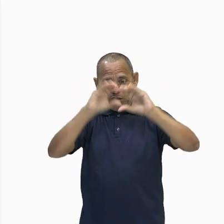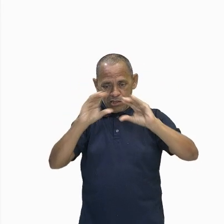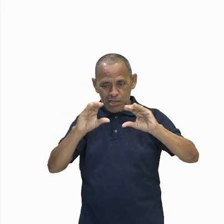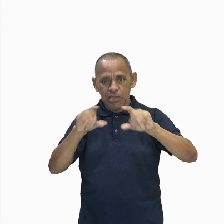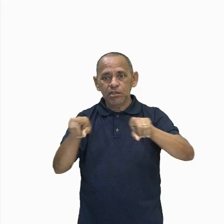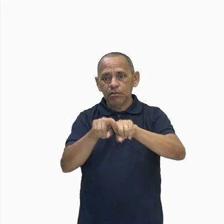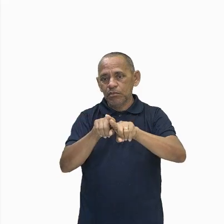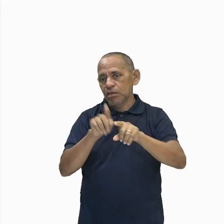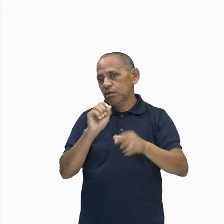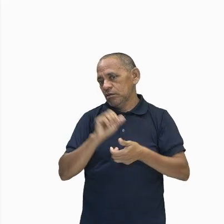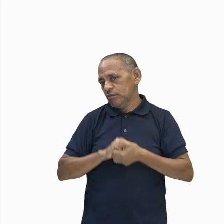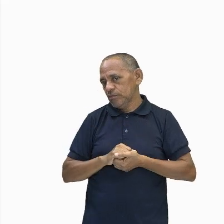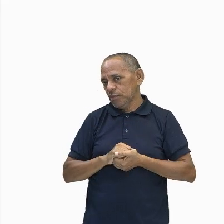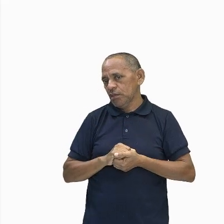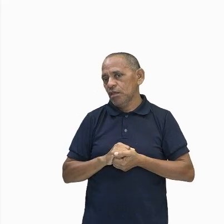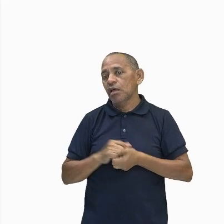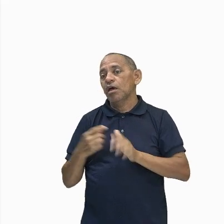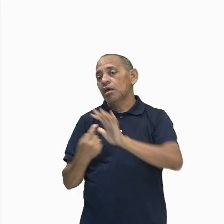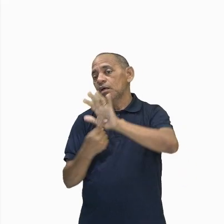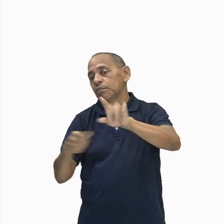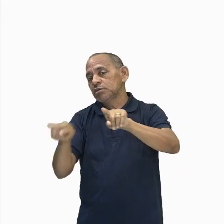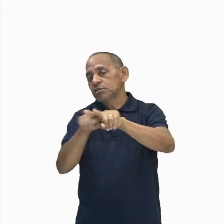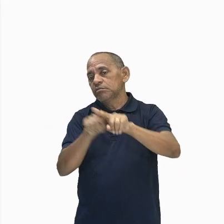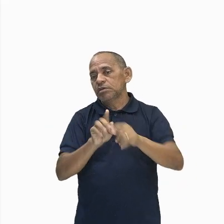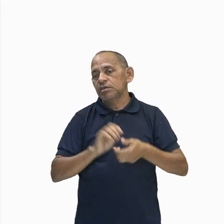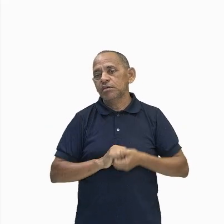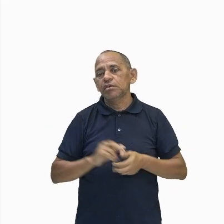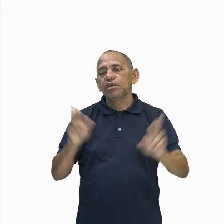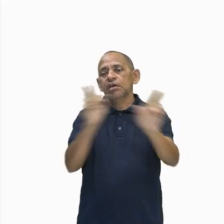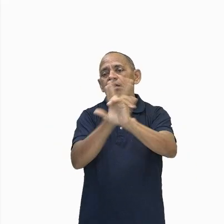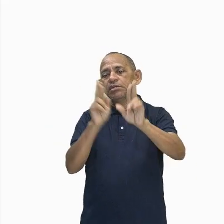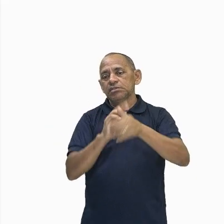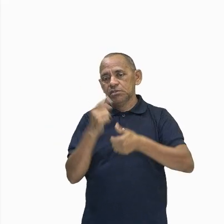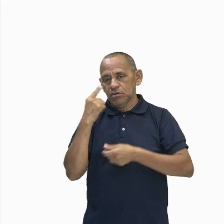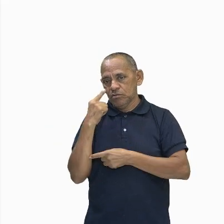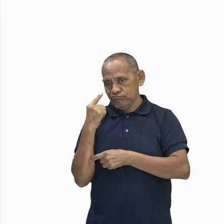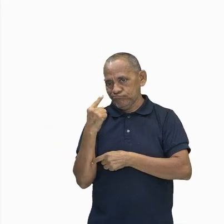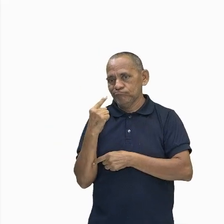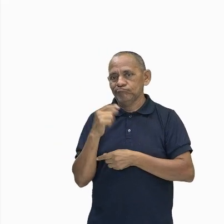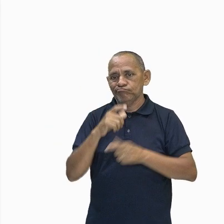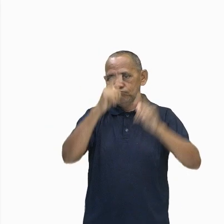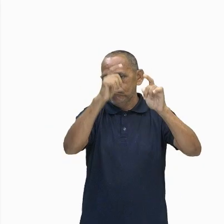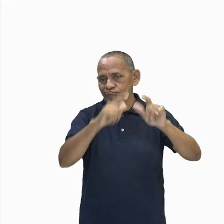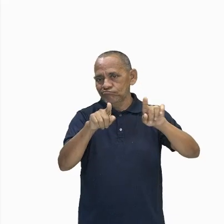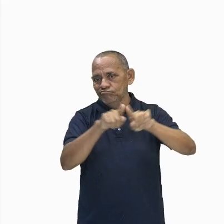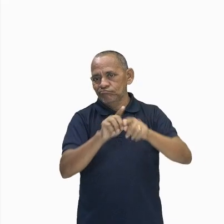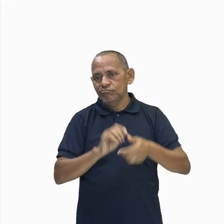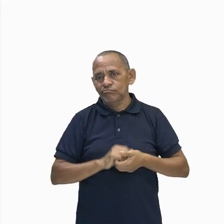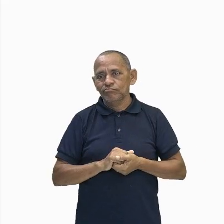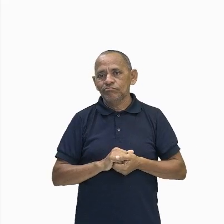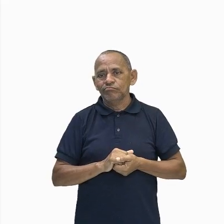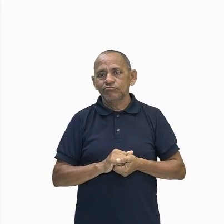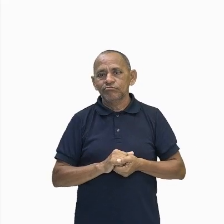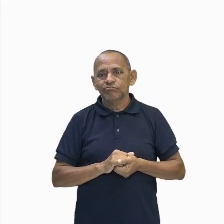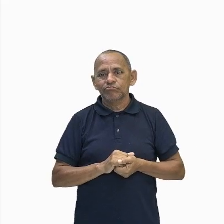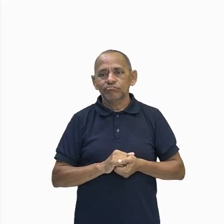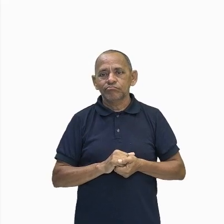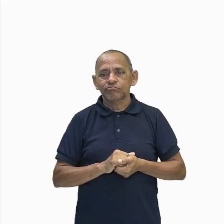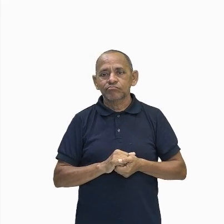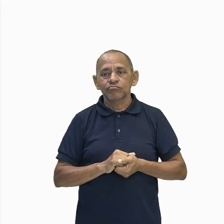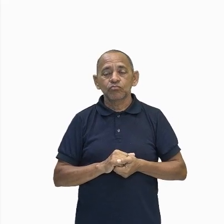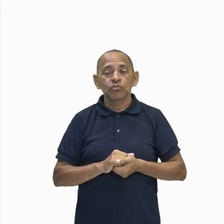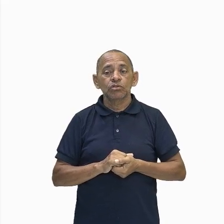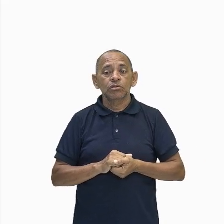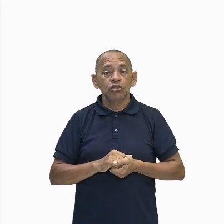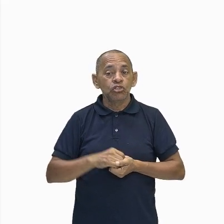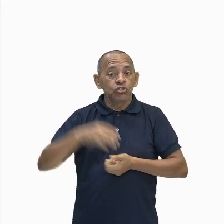para as exposições ao mezanino. Em relação à catedral, professora? É a Catedral, né, Metropolitana de Nossa Senhora